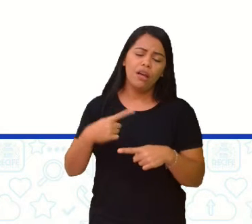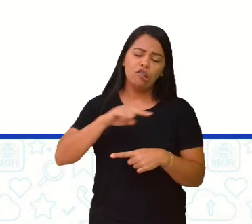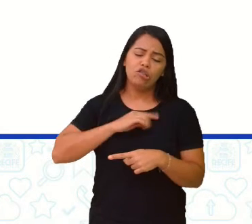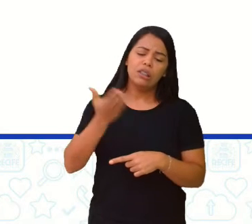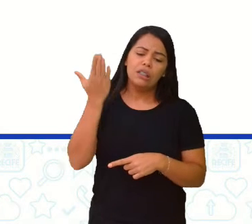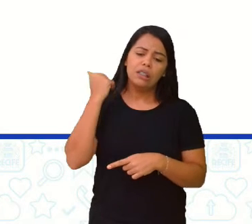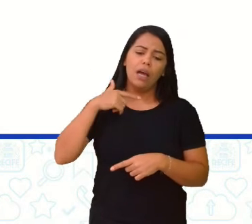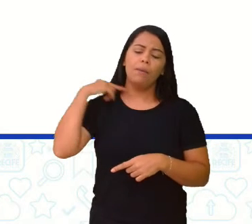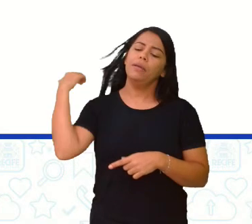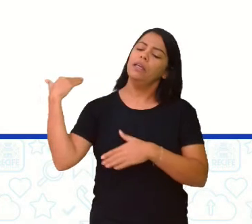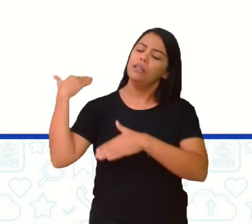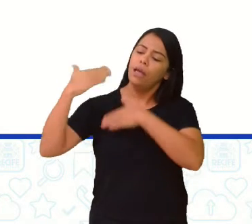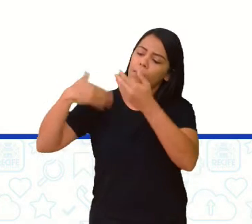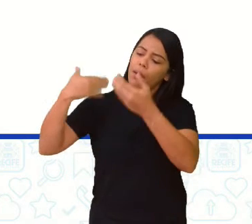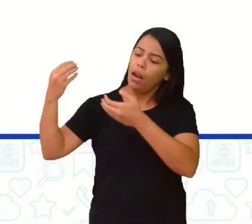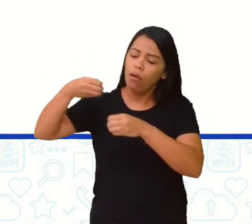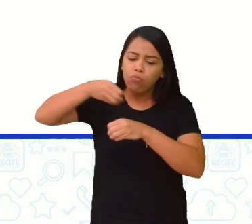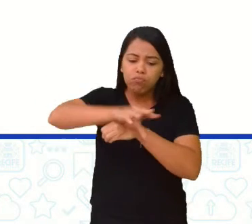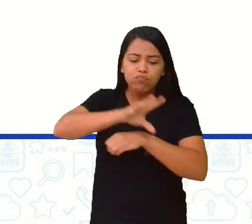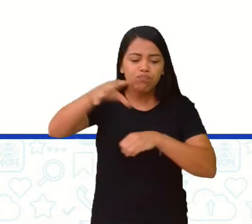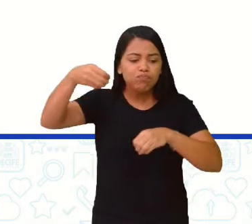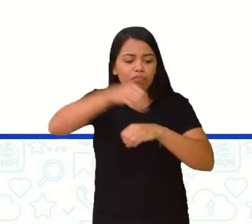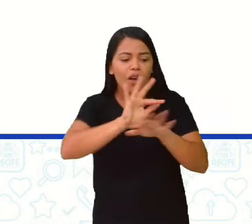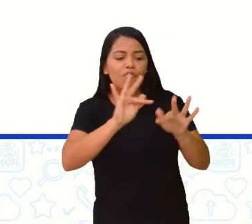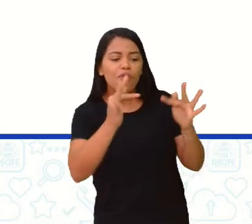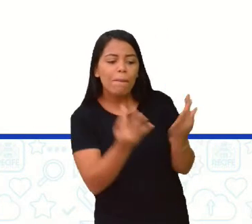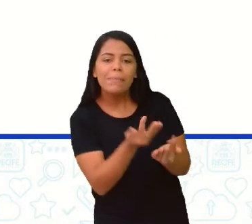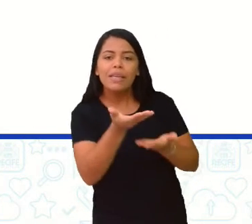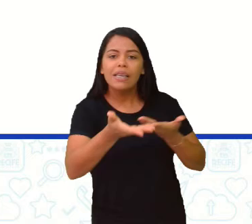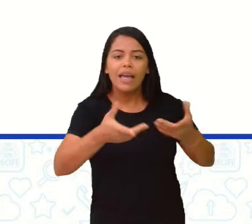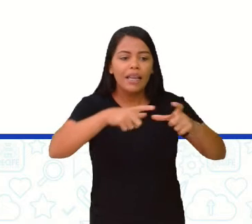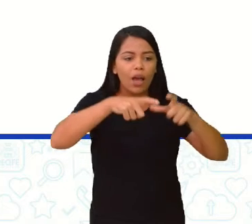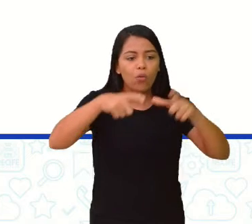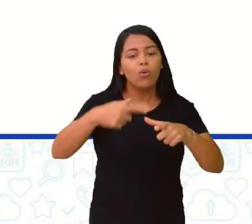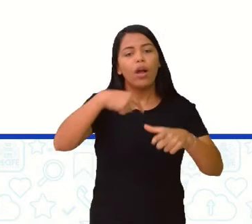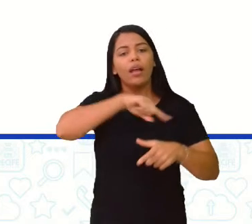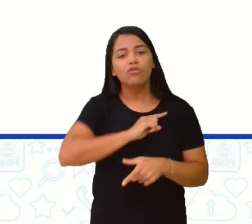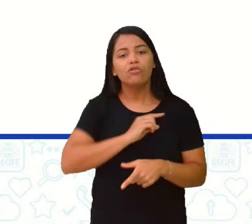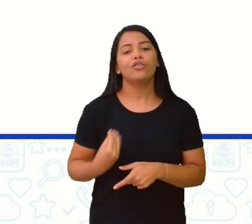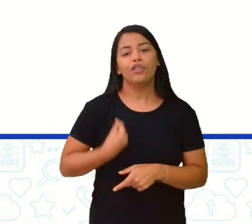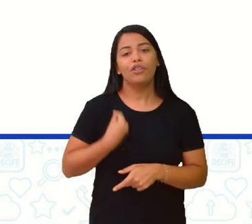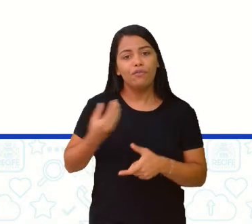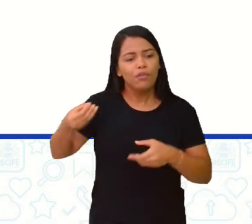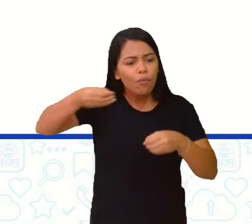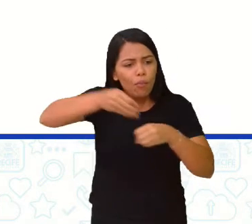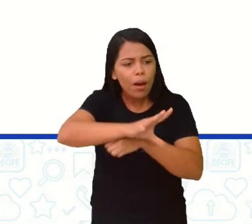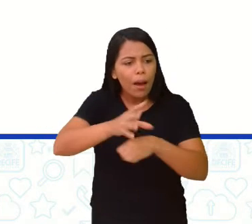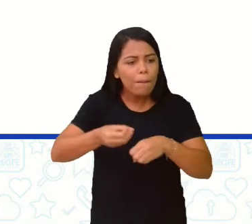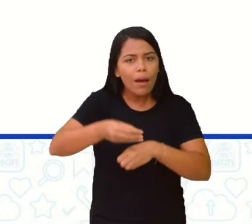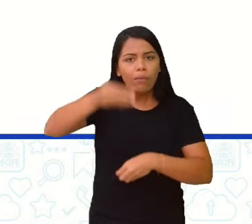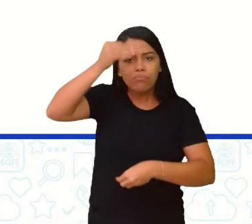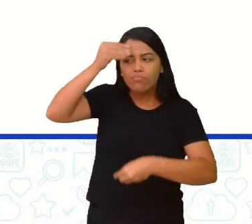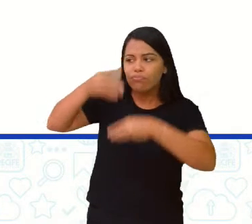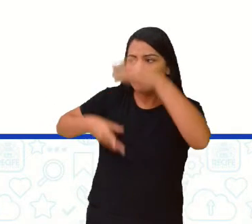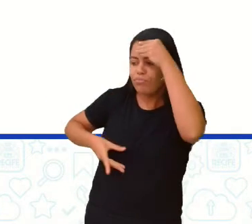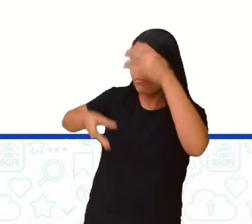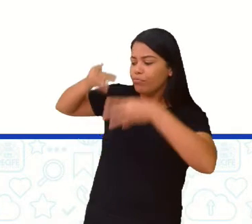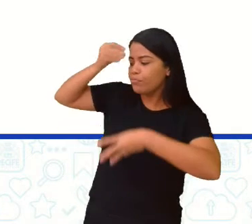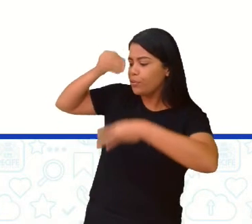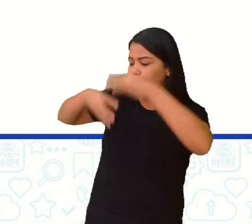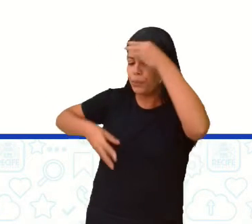herança, familiar, do ambiente onde foi criado, onde vive, Então, por que que ao invés da